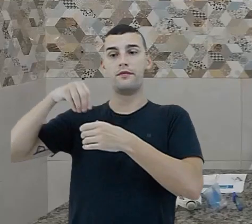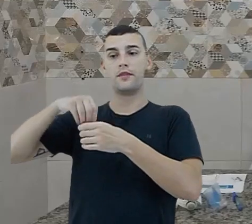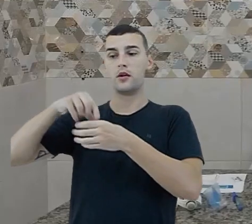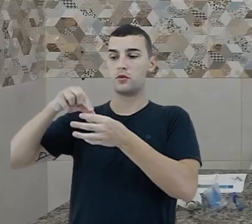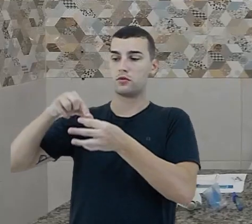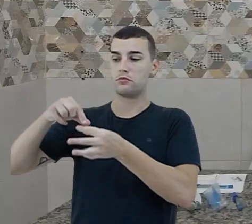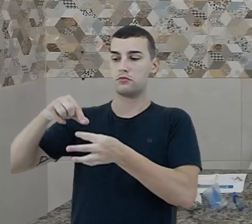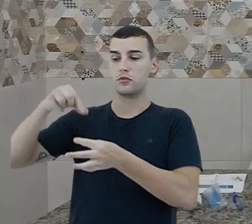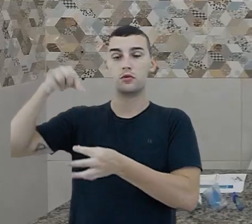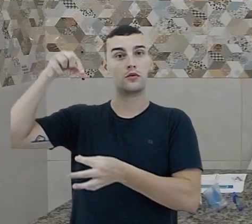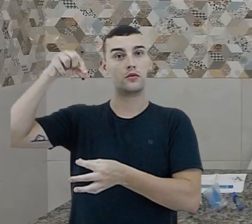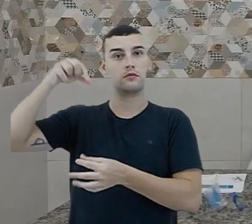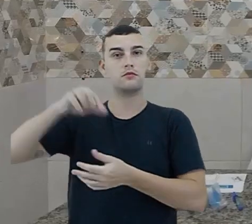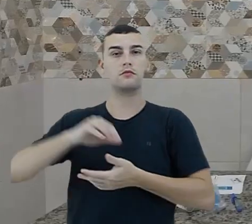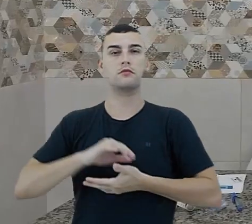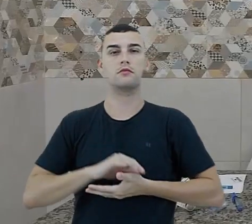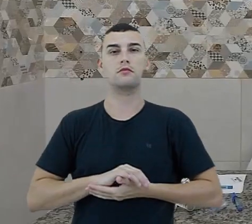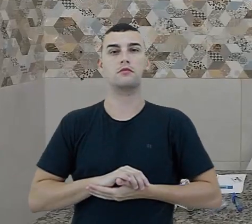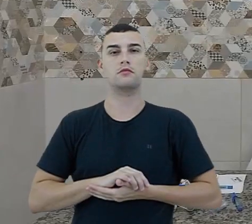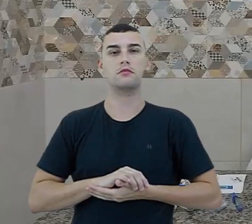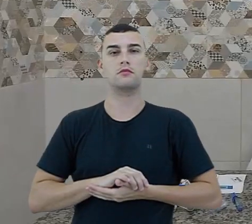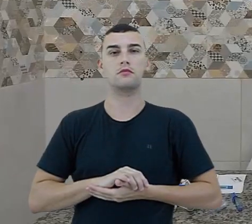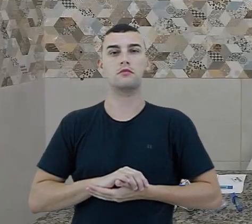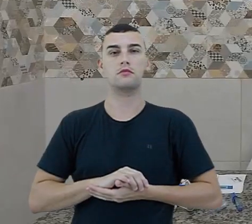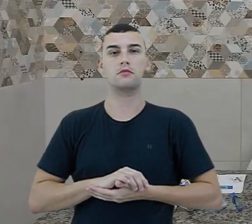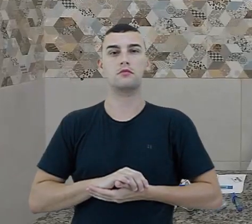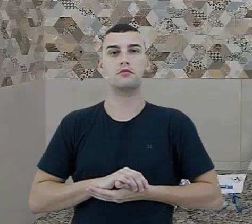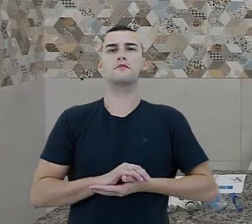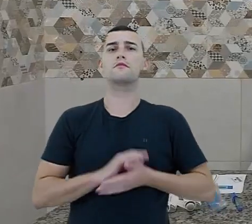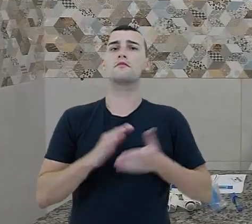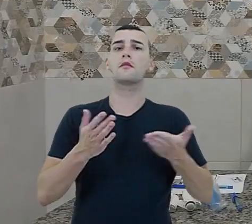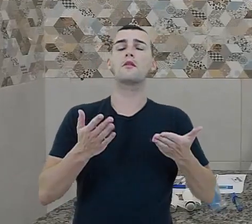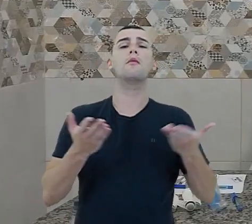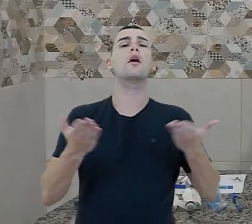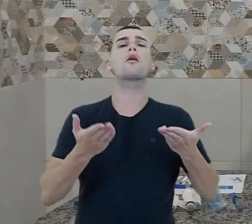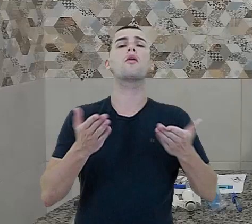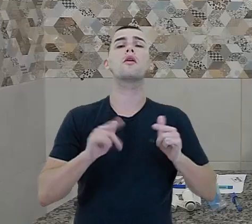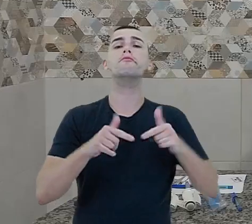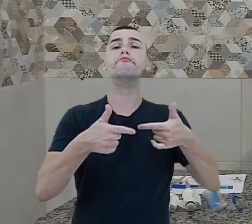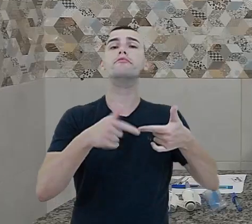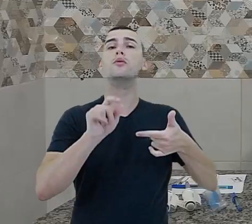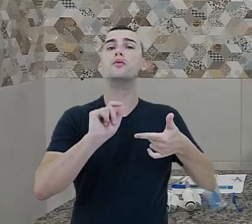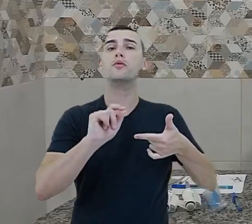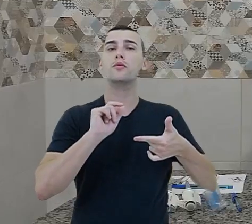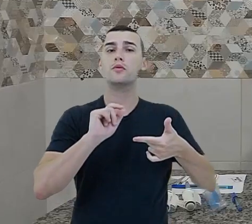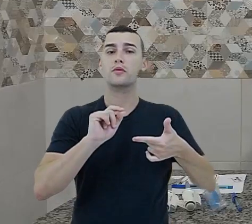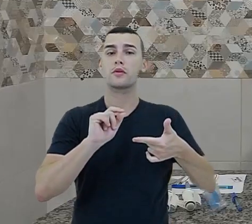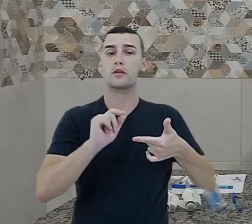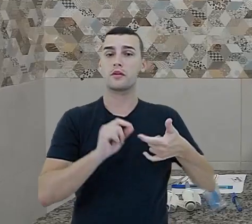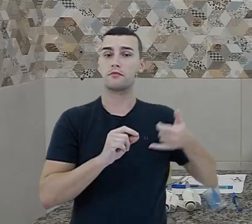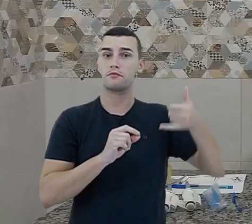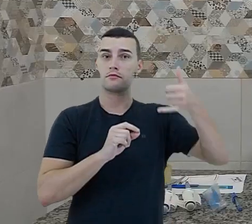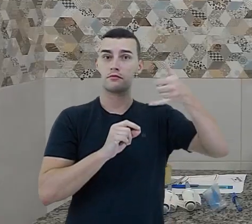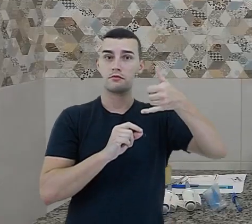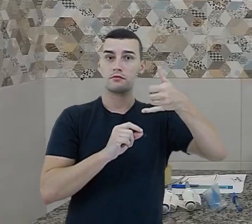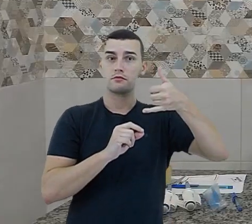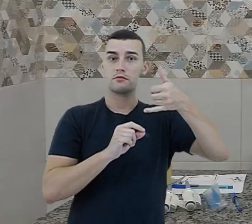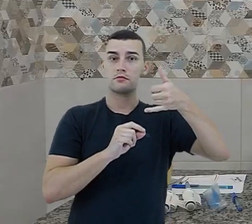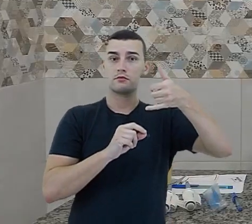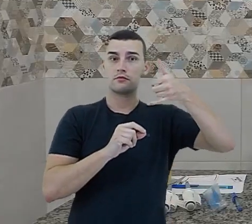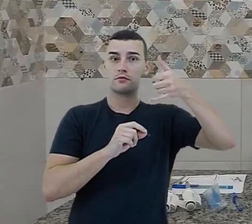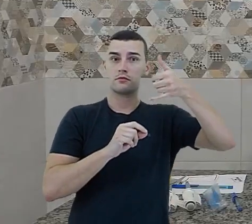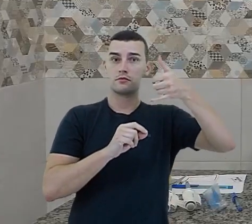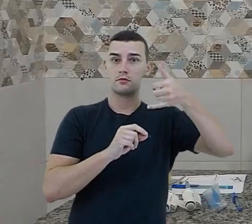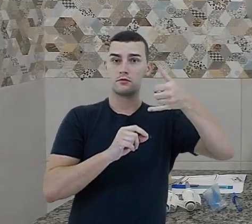é aspirado no interior da ponteira. Bom, o que eu faço agora? Agora eu vou transferir